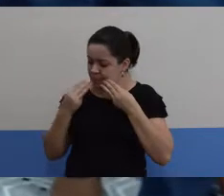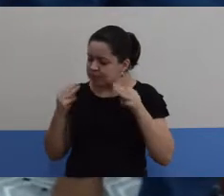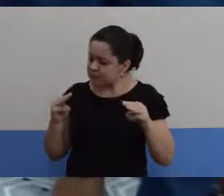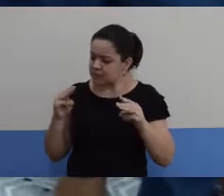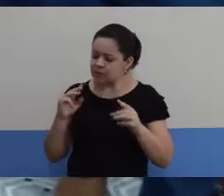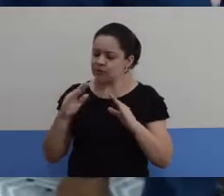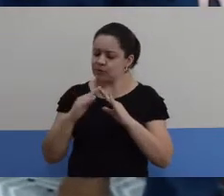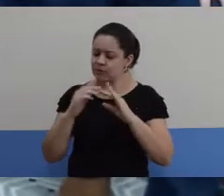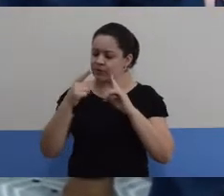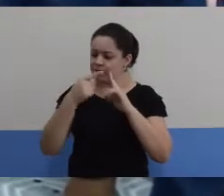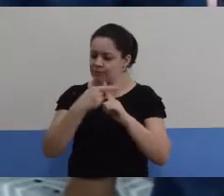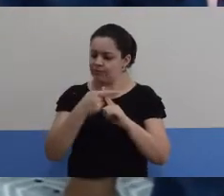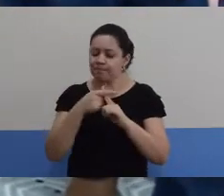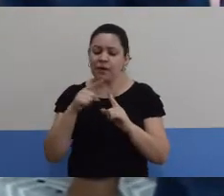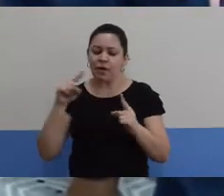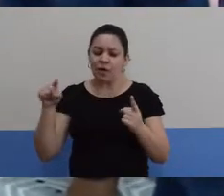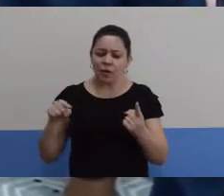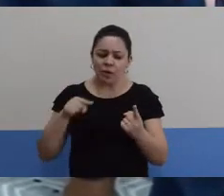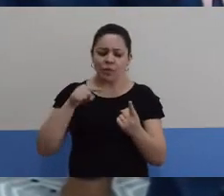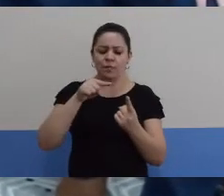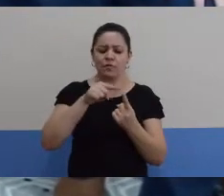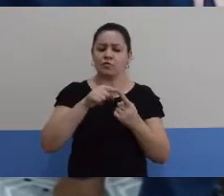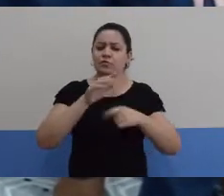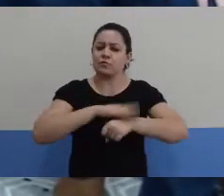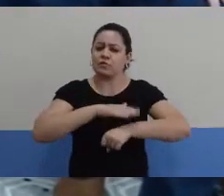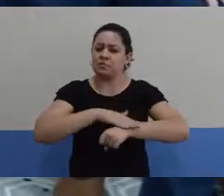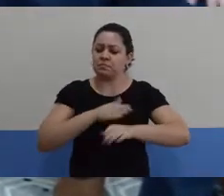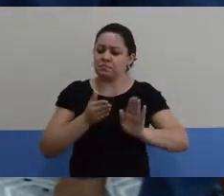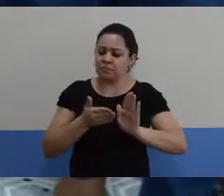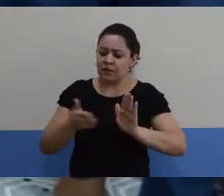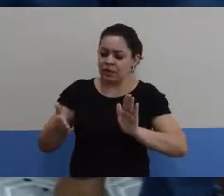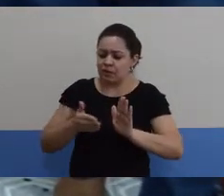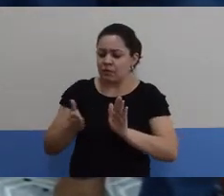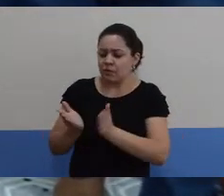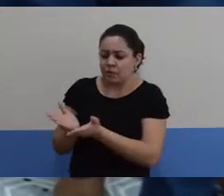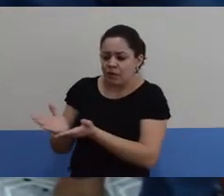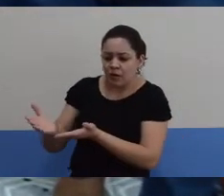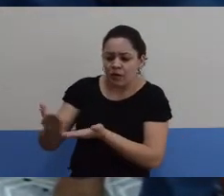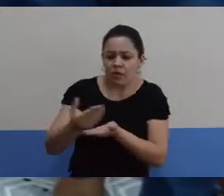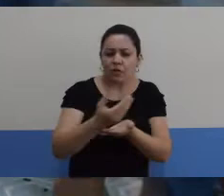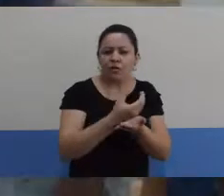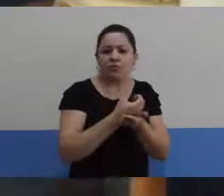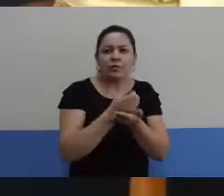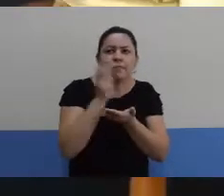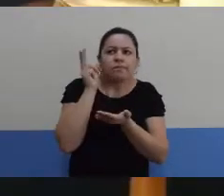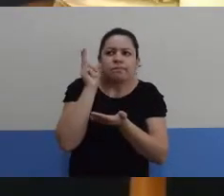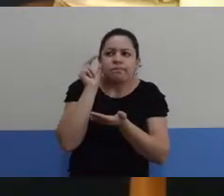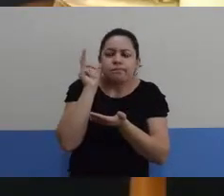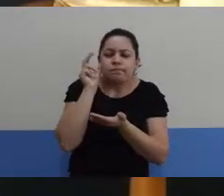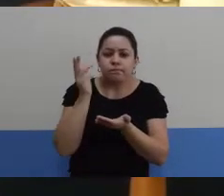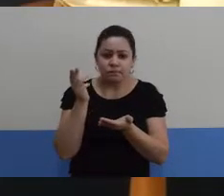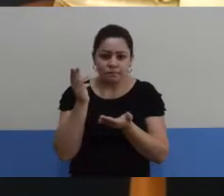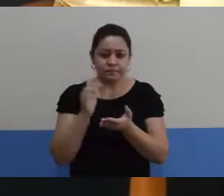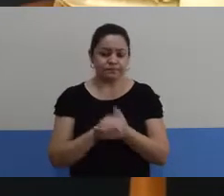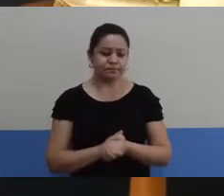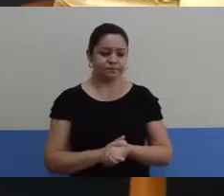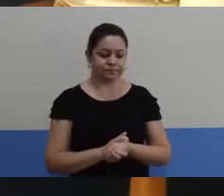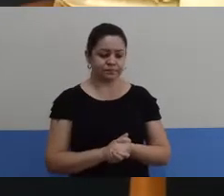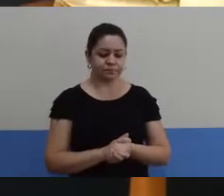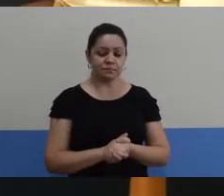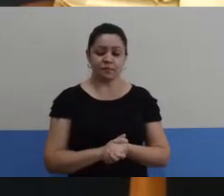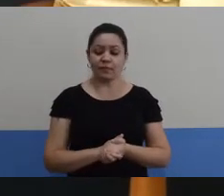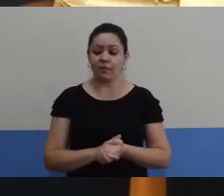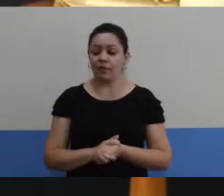é o objetivo deste sínodo e deste processo de escuta sinodal? Então, Mateus, dentro